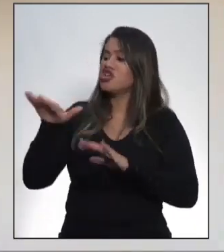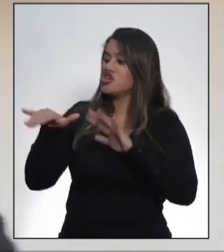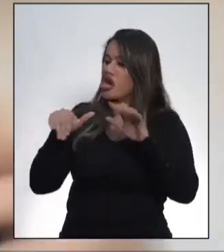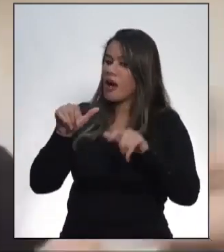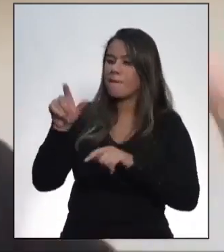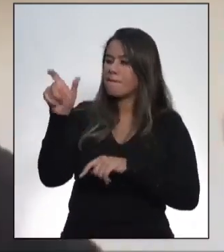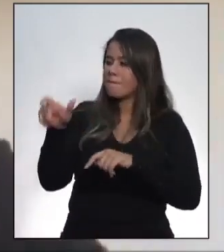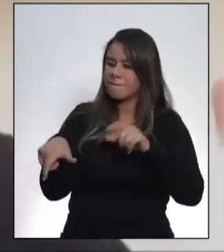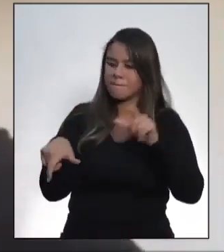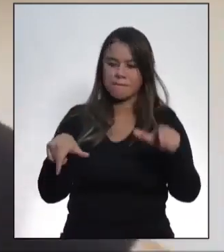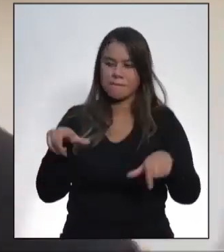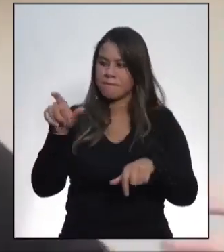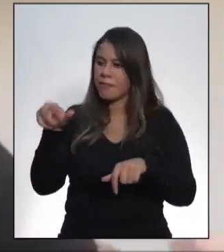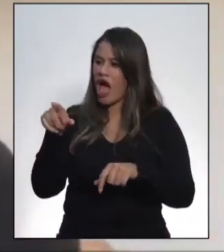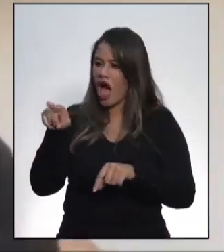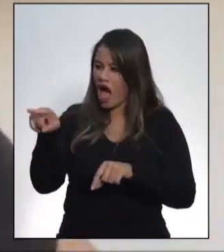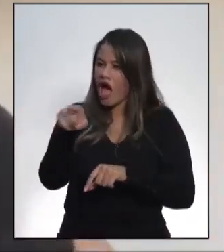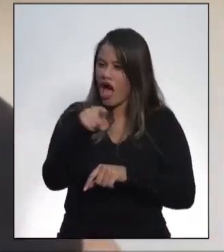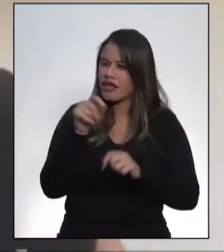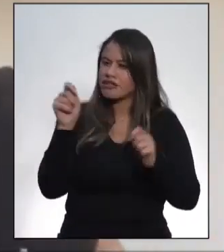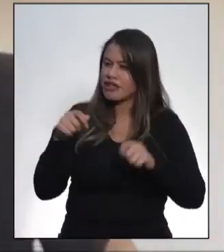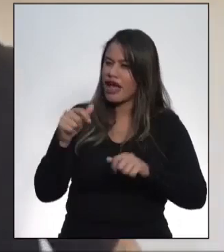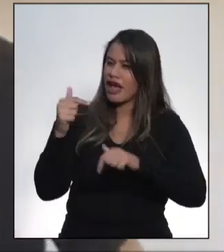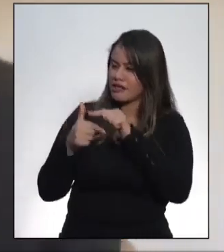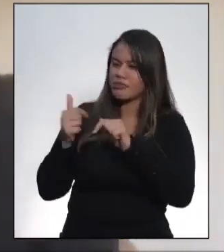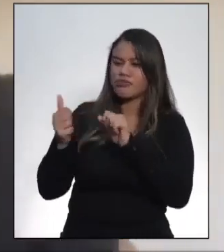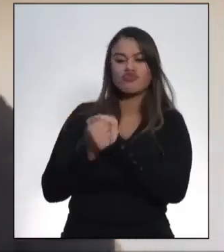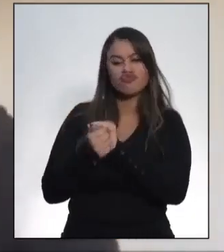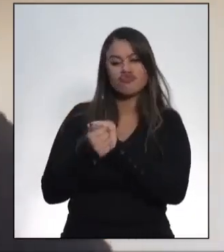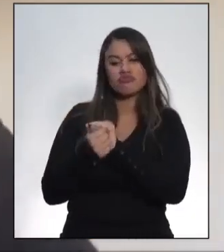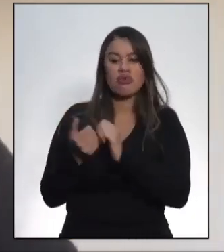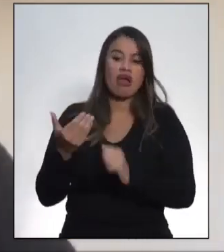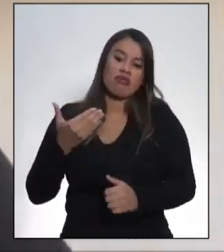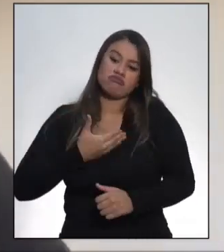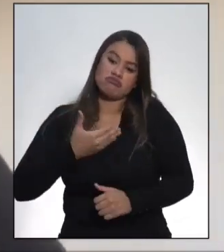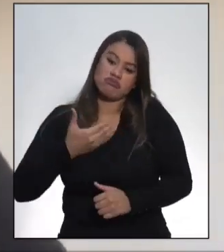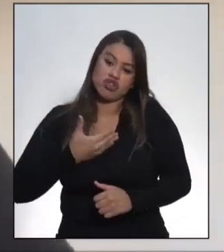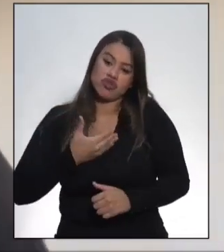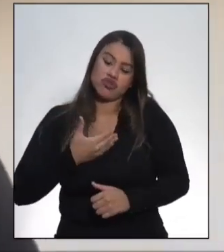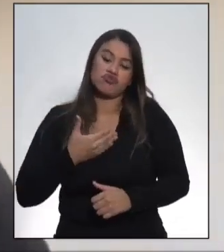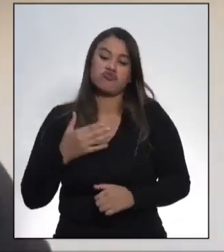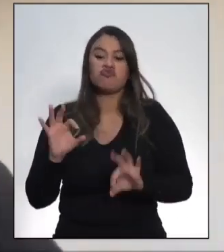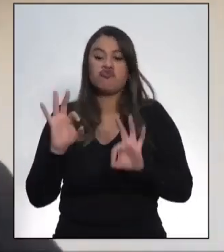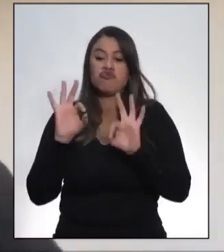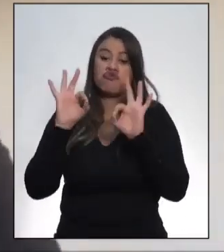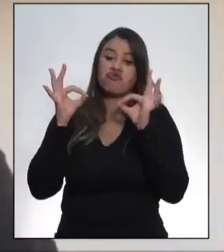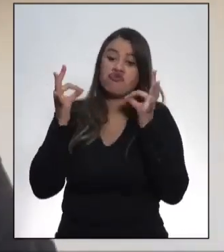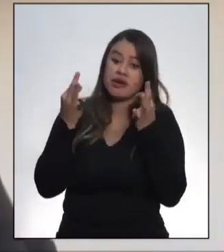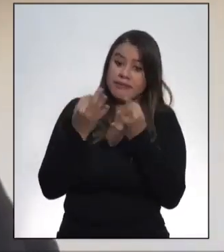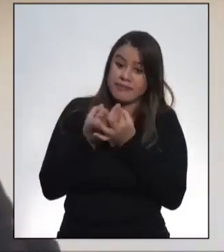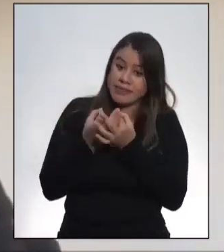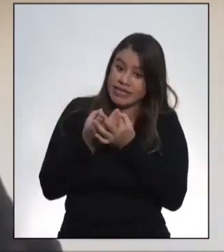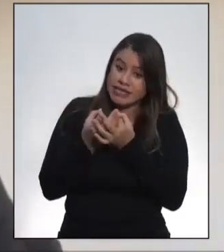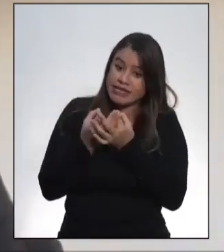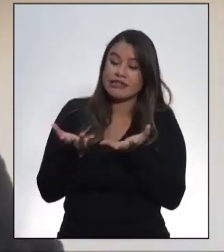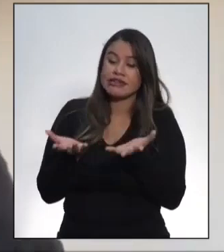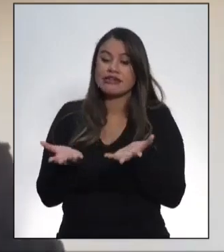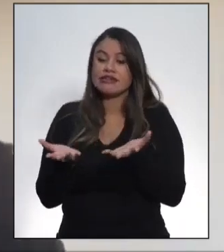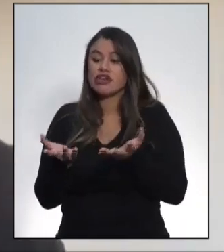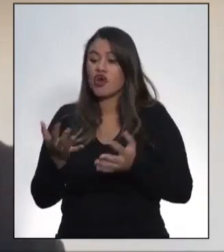Quais são os teus amigos, os teus conhecidos, às vezes familiares, que são as pessoas ideais, que gostam daquele problema,